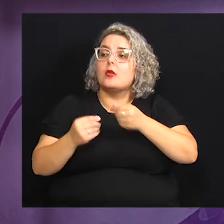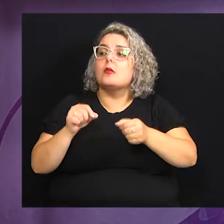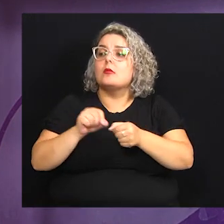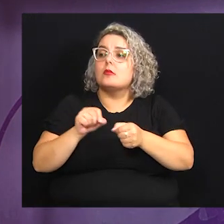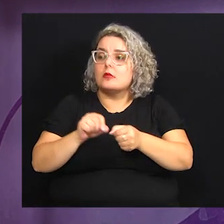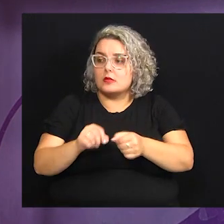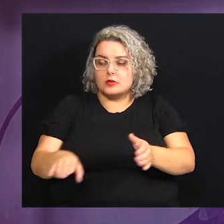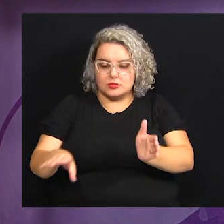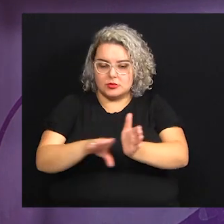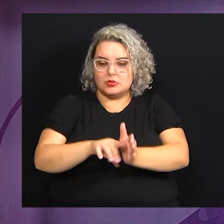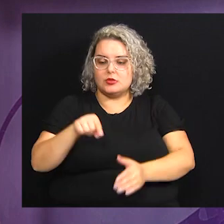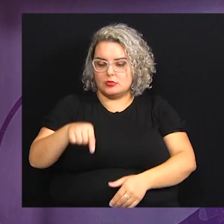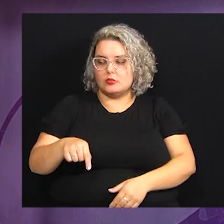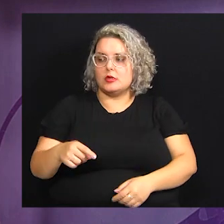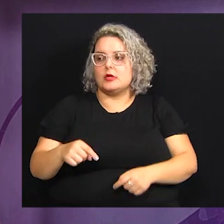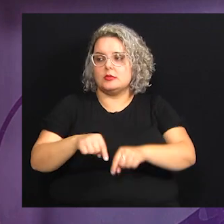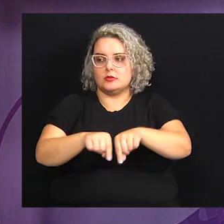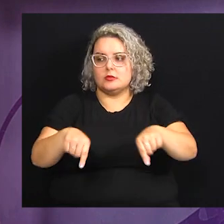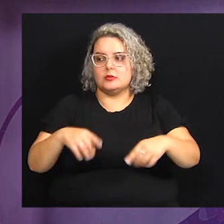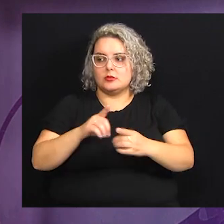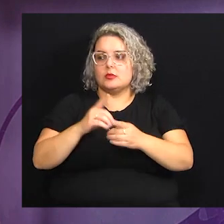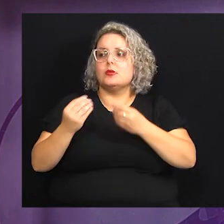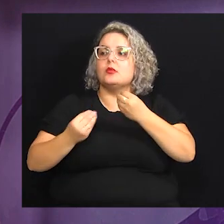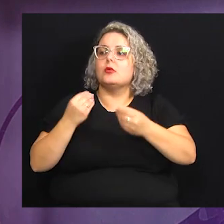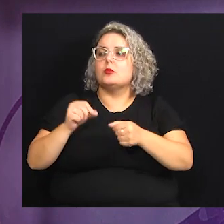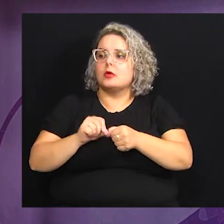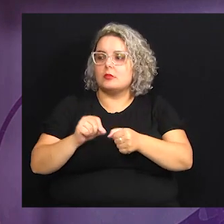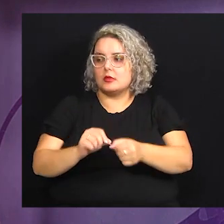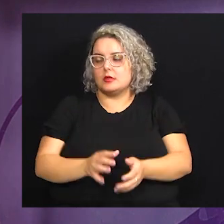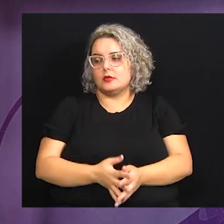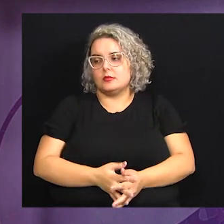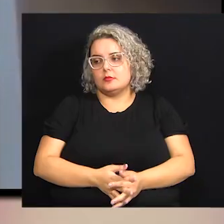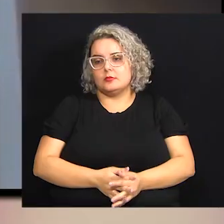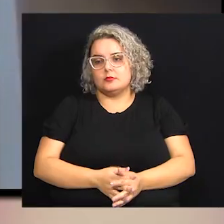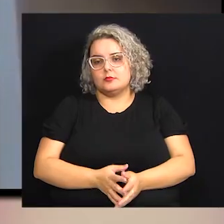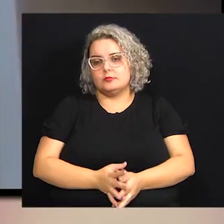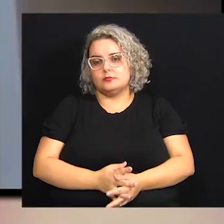pergunta. Como que vocês fazem? Chegou aí no consultório, como que é feito?